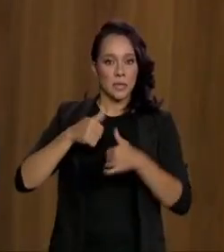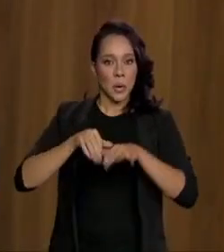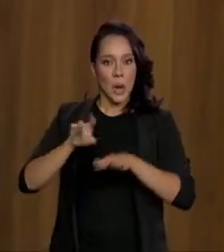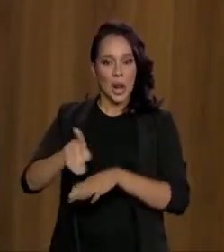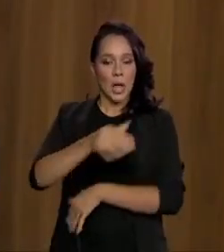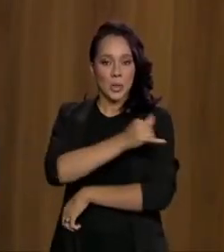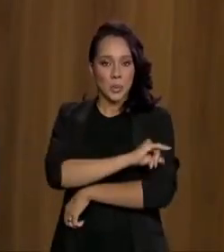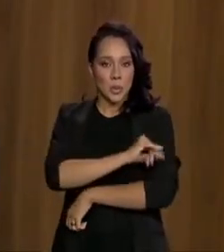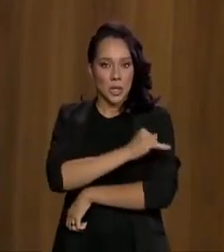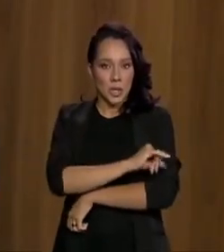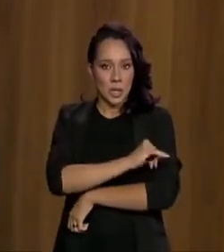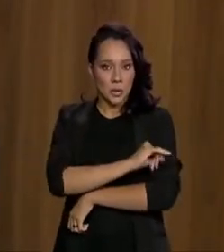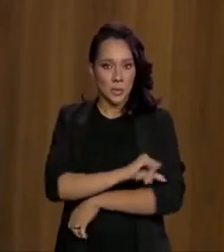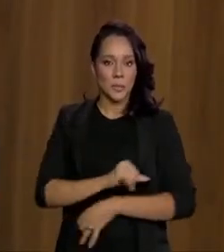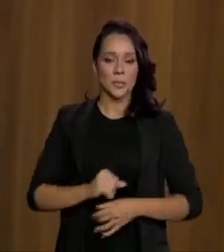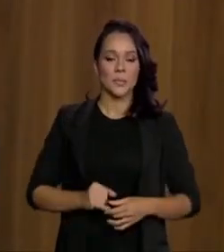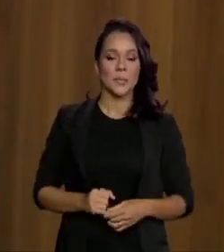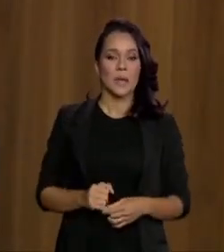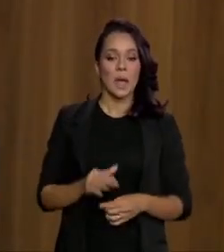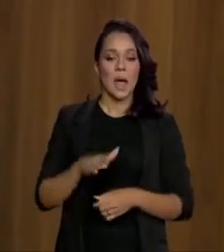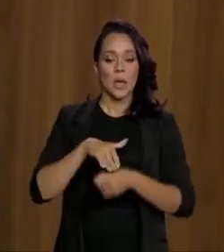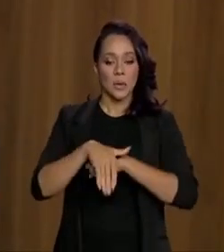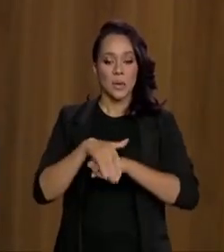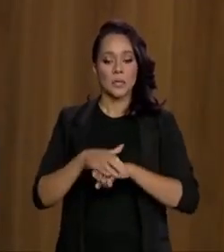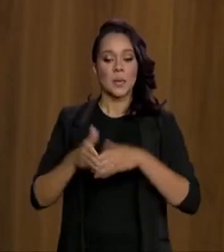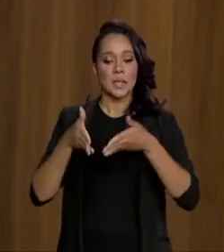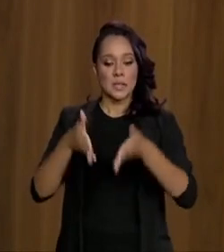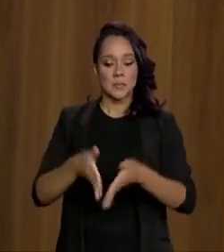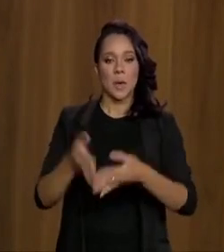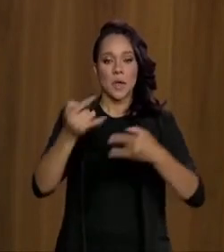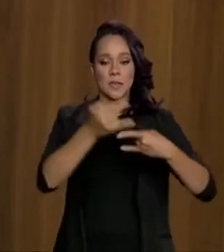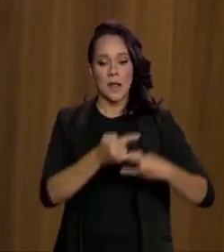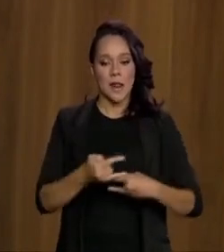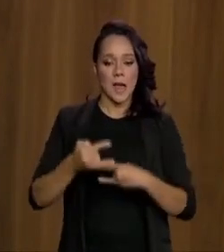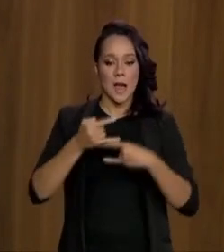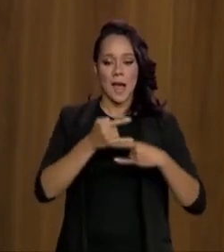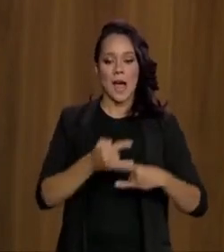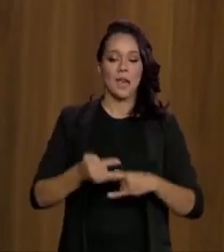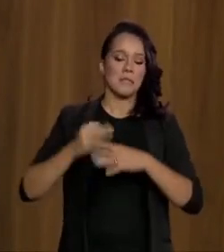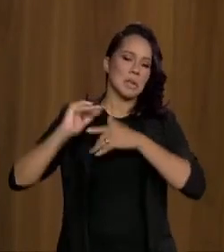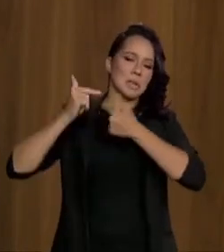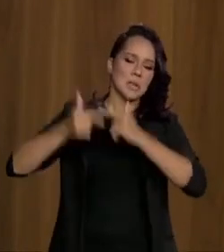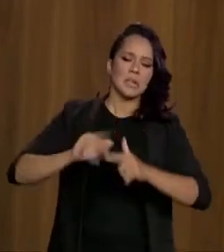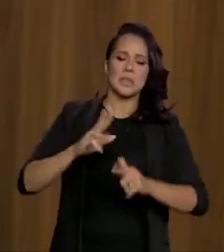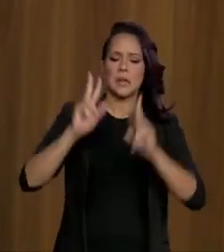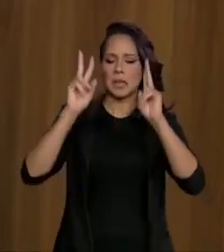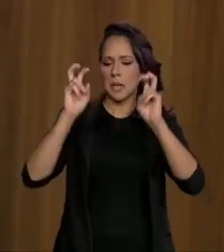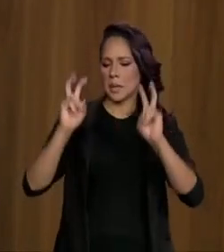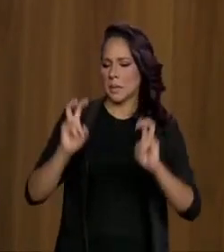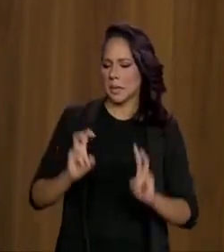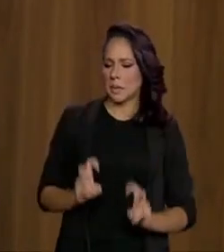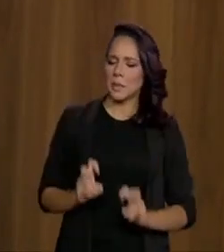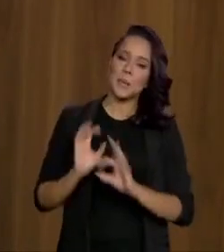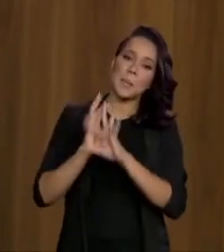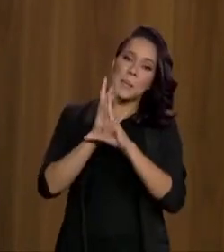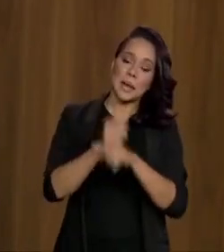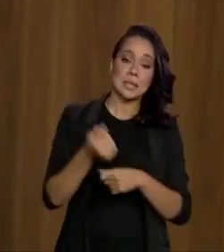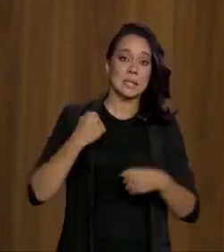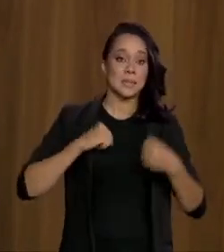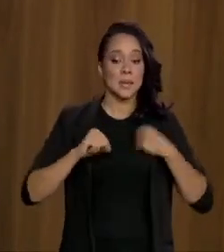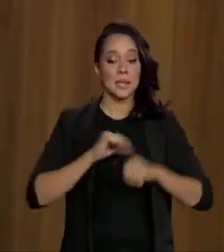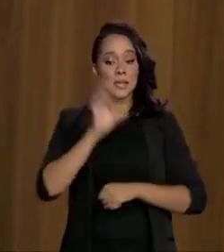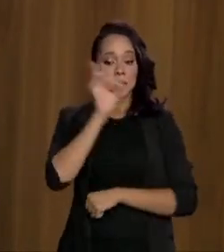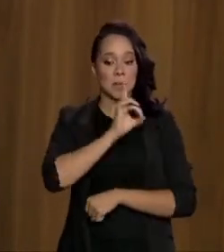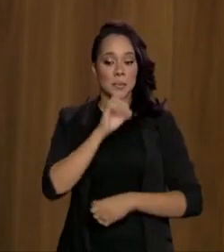de Janeiro, na Baixada Fluminense, à noite participou daquela live tradicional, já falou de vários assuntos, fez um balanço, expectativa para